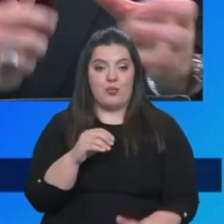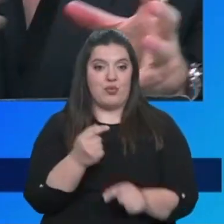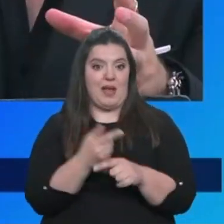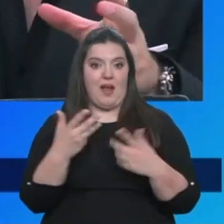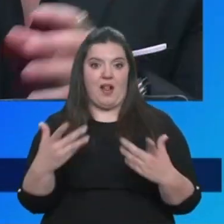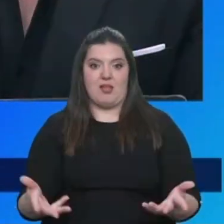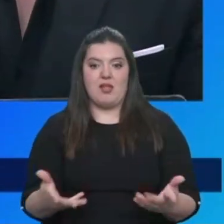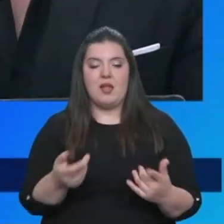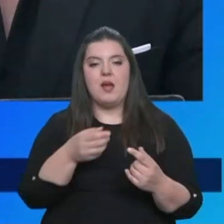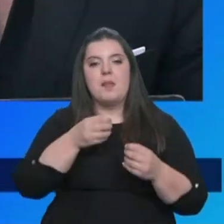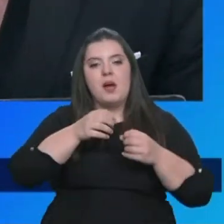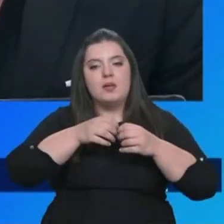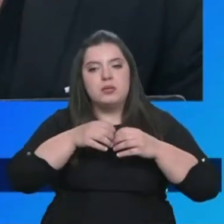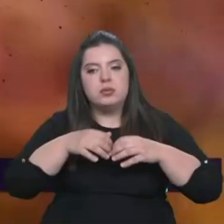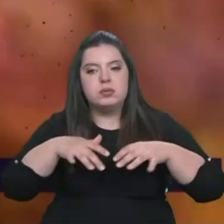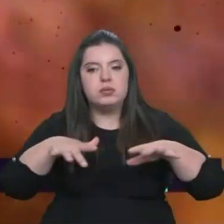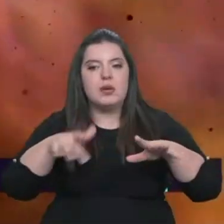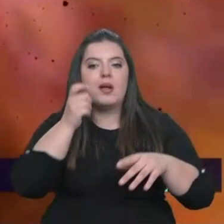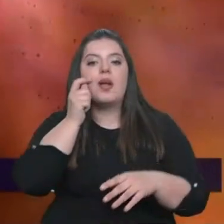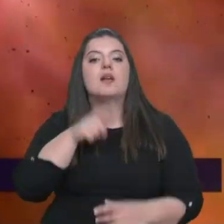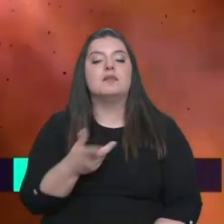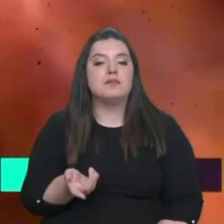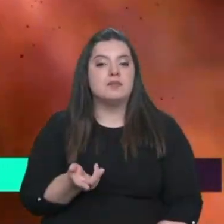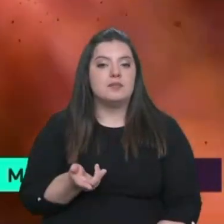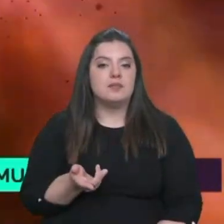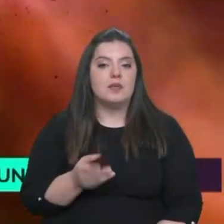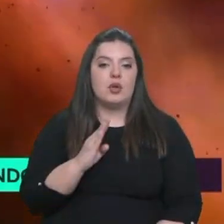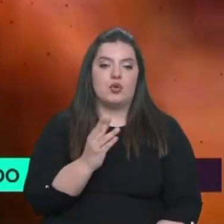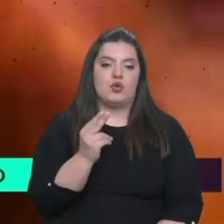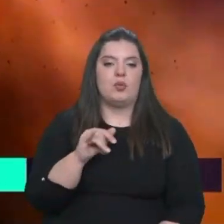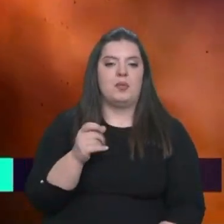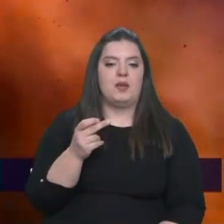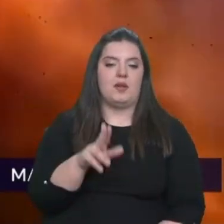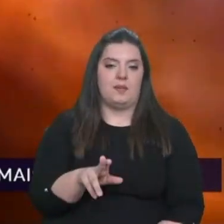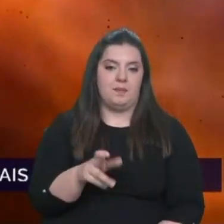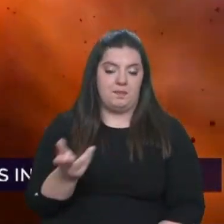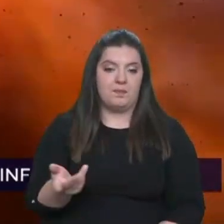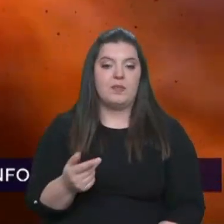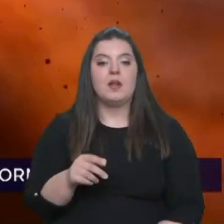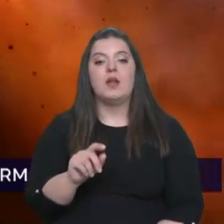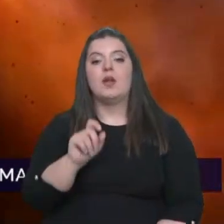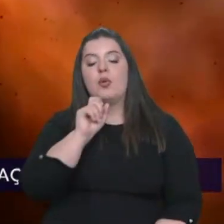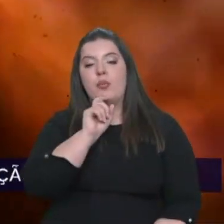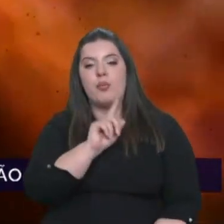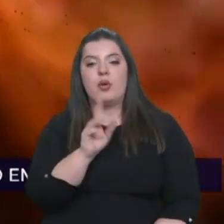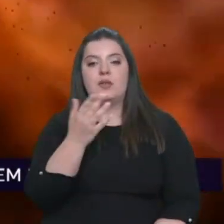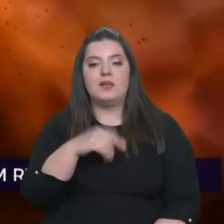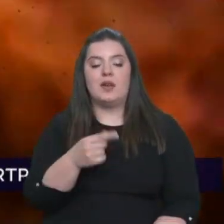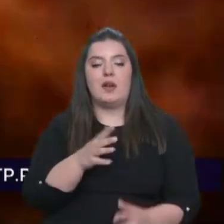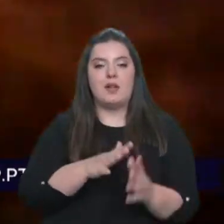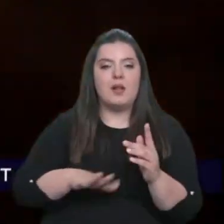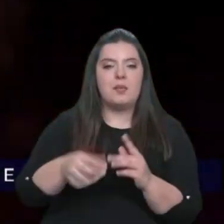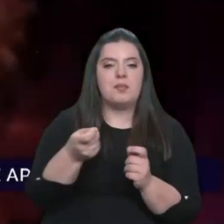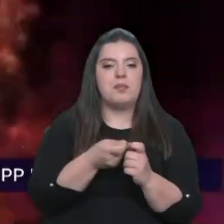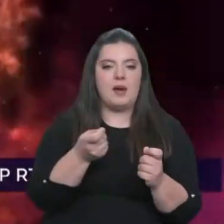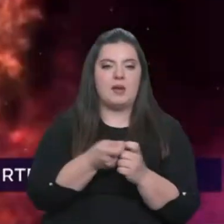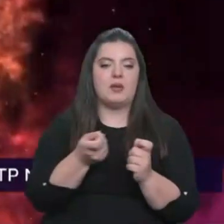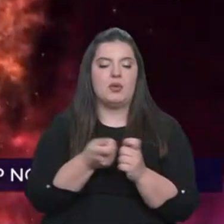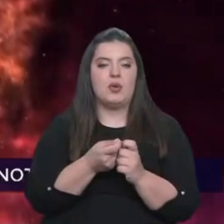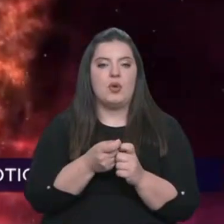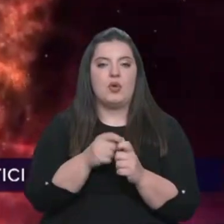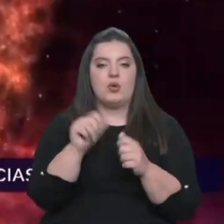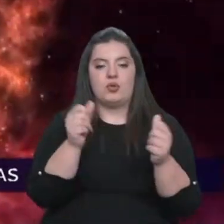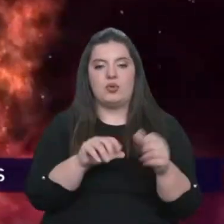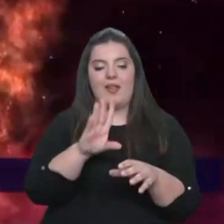para espalhar esses asteroides. Quem é esse corpo, Cristiana? Júpiter. E, portanto, Júpiter pode ter andado por aqui, por esta zona mais próxima do Sistema